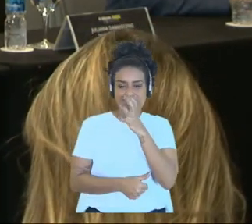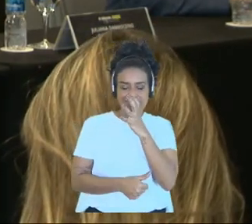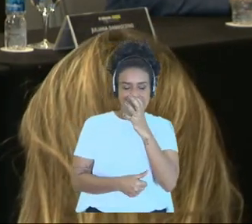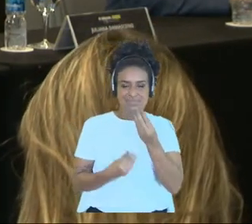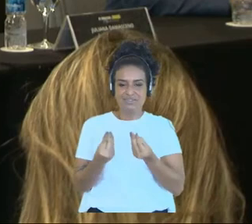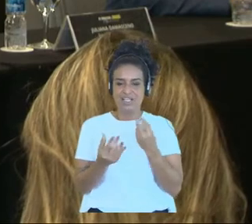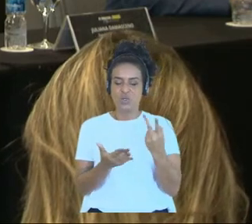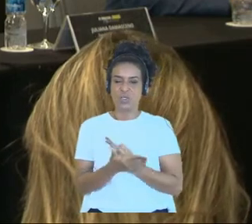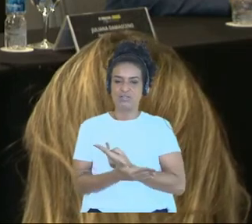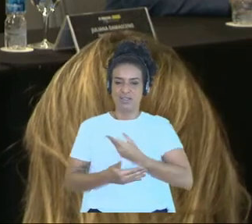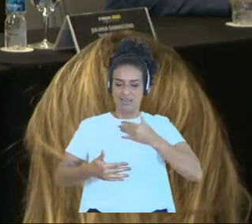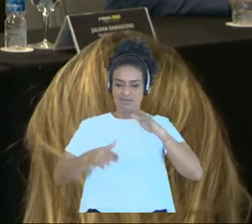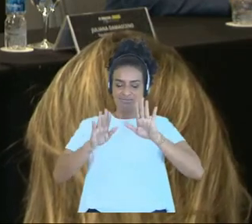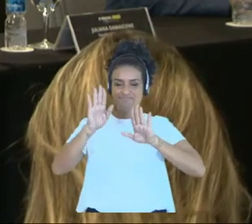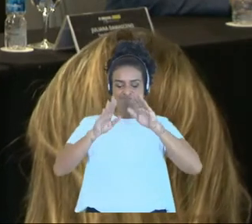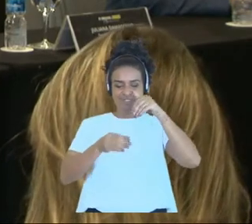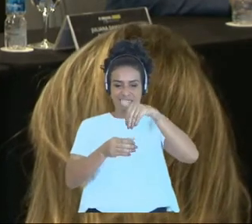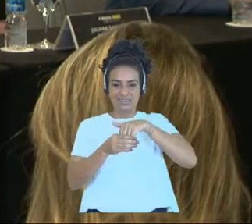as eleições aqui.